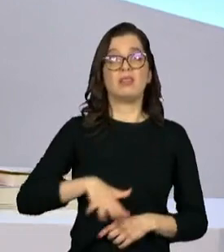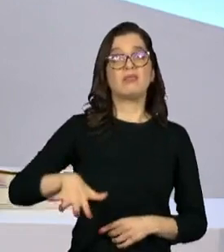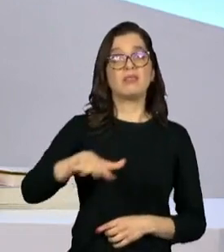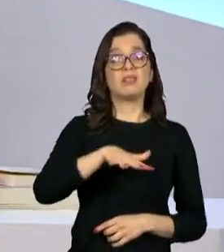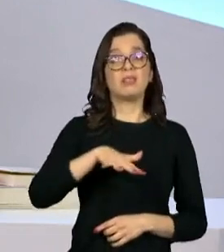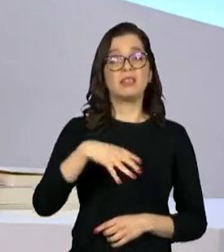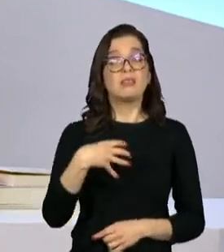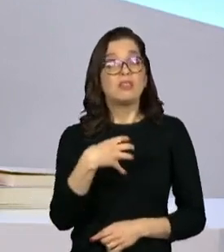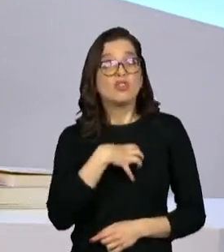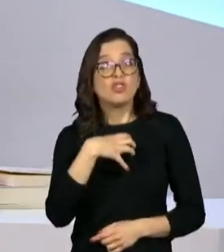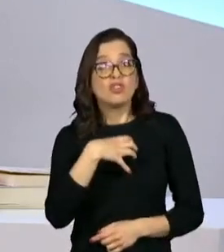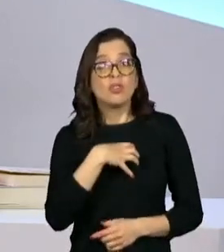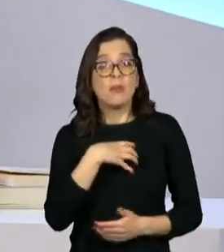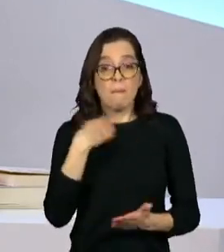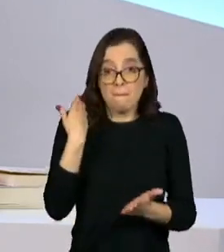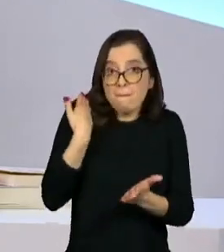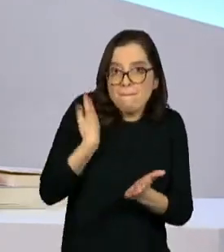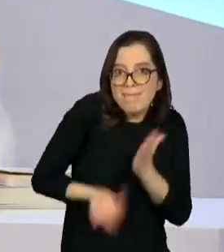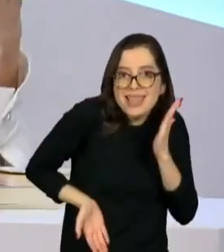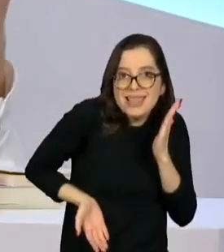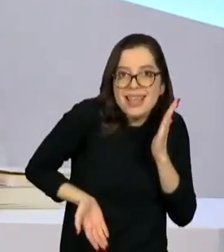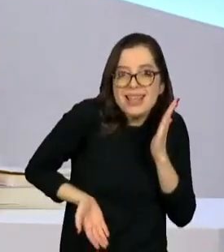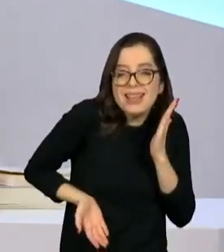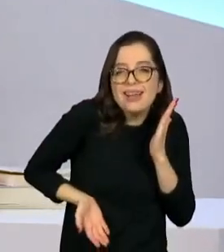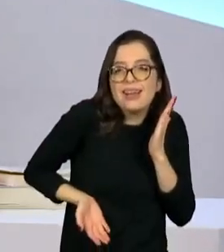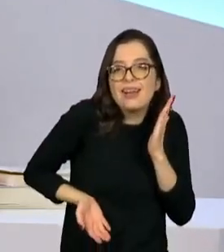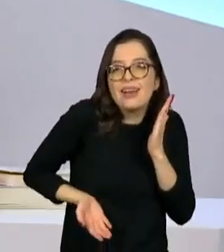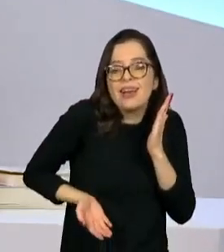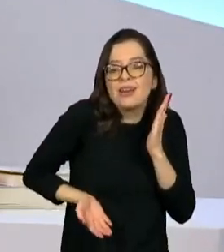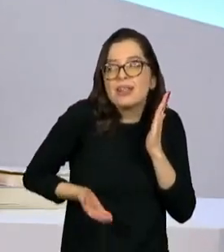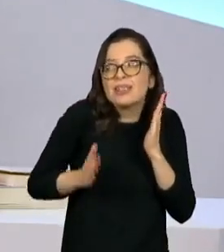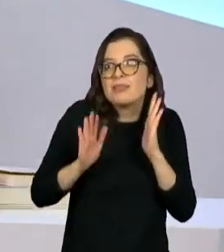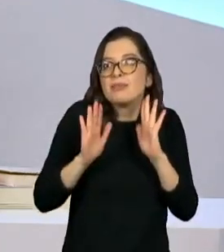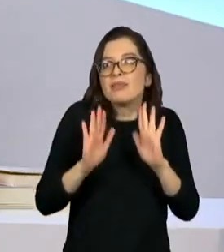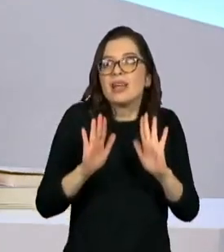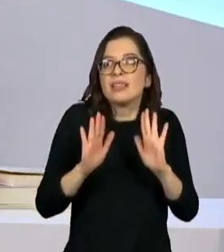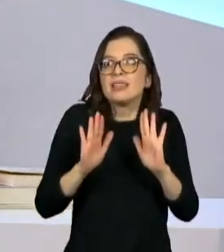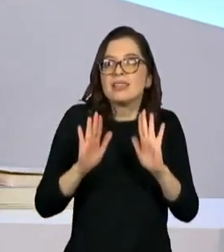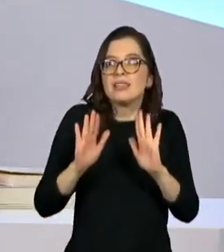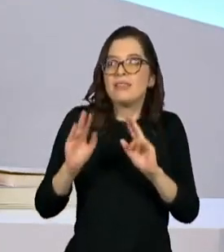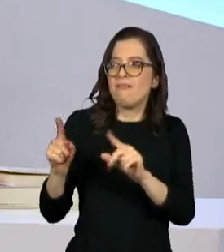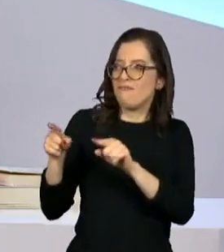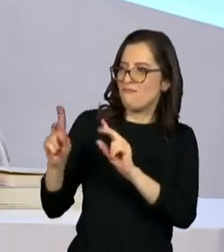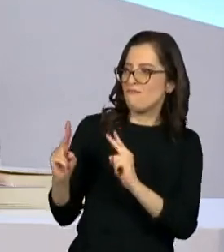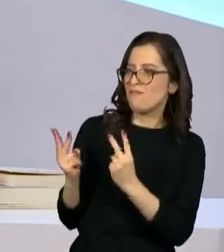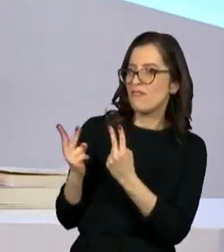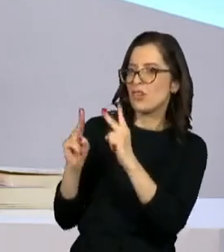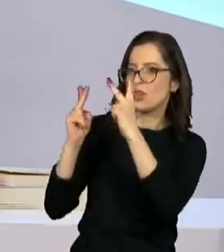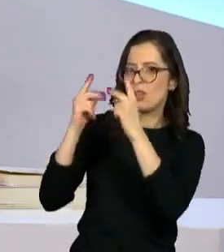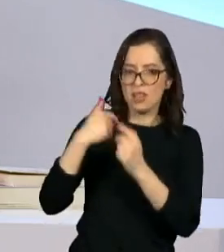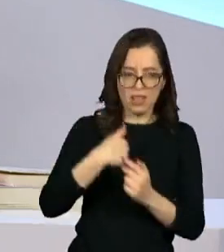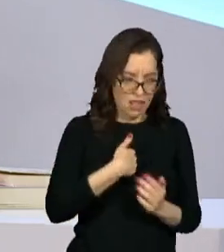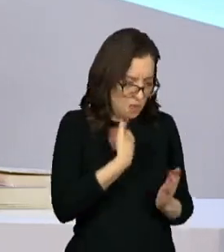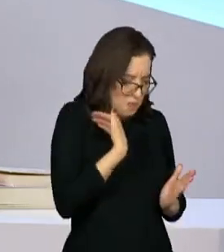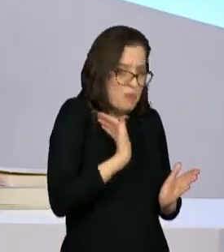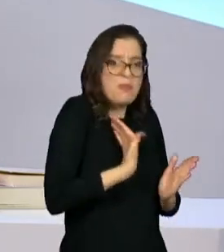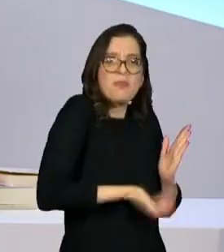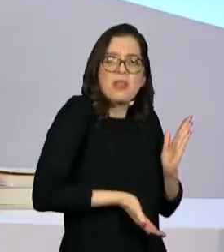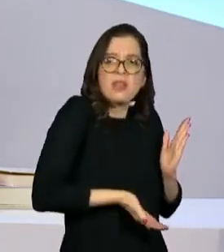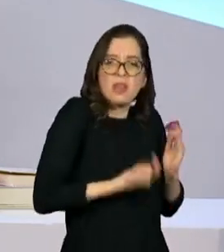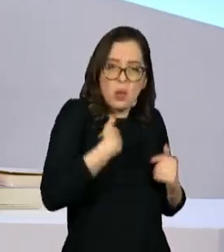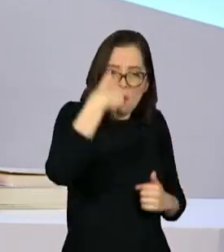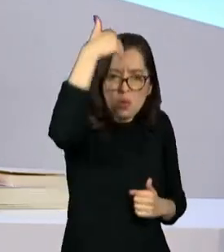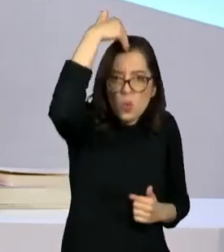perdedor, e você lida com o fato de que, aos olhos dos vencedores, você é um fracasso e a culpa é sua, um meio